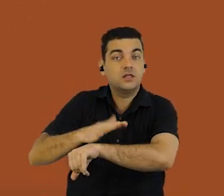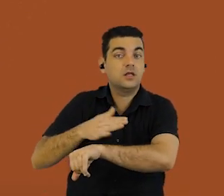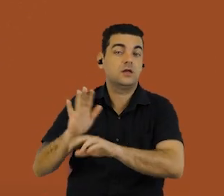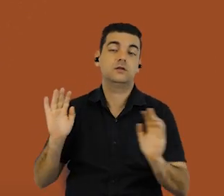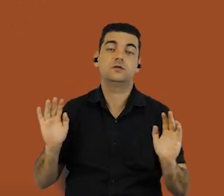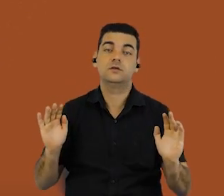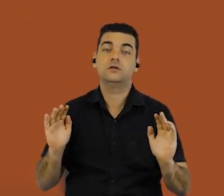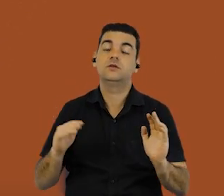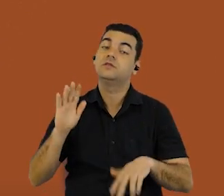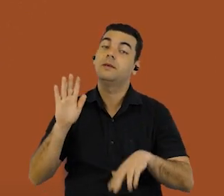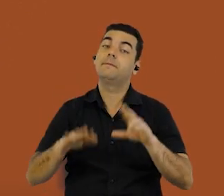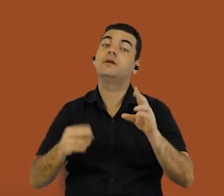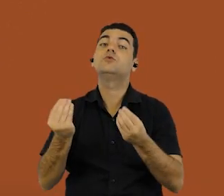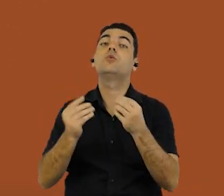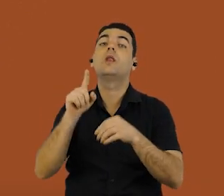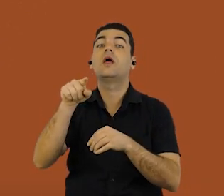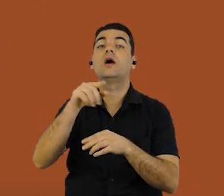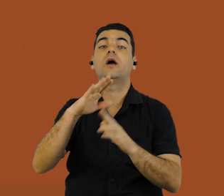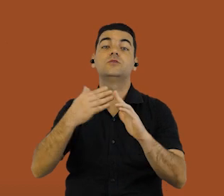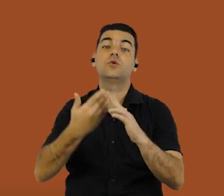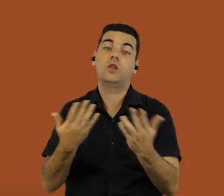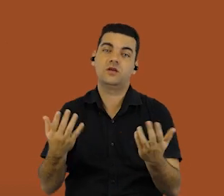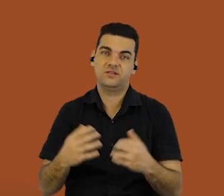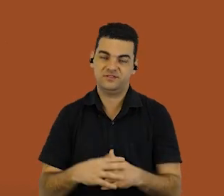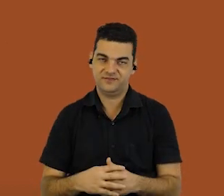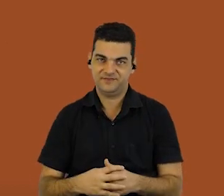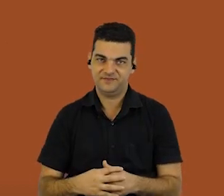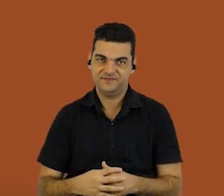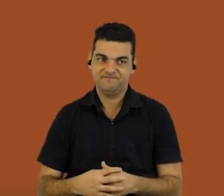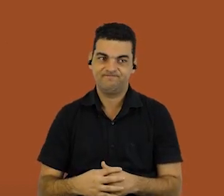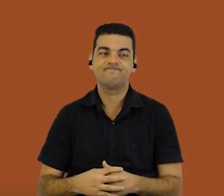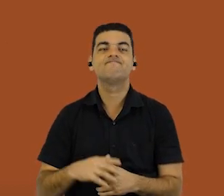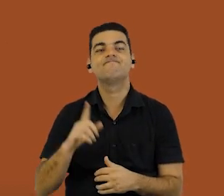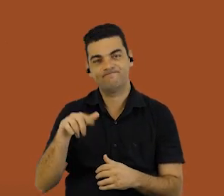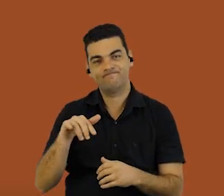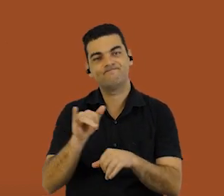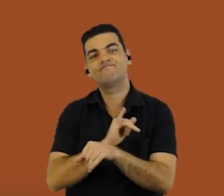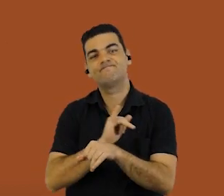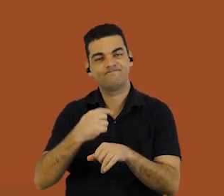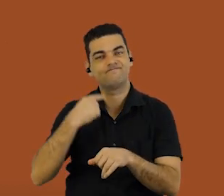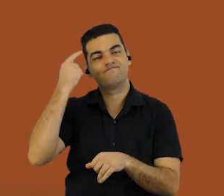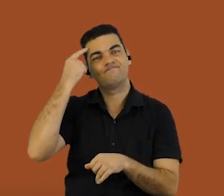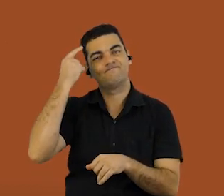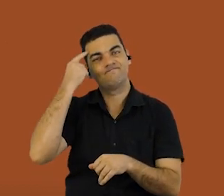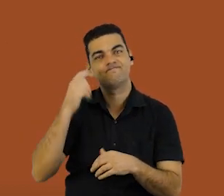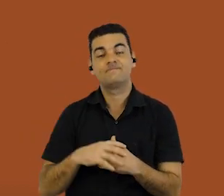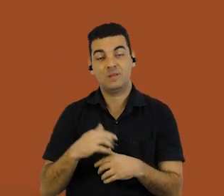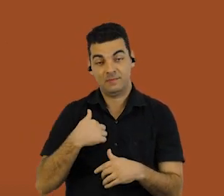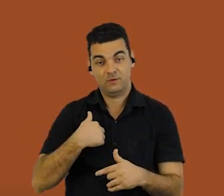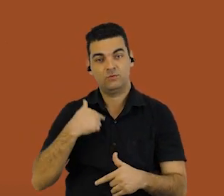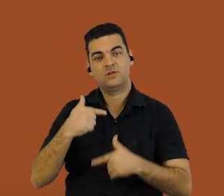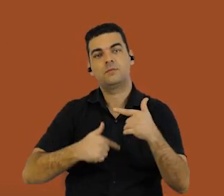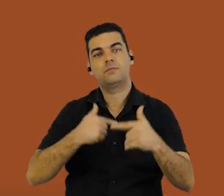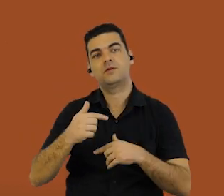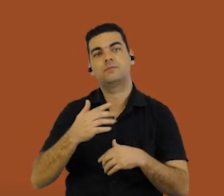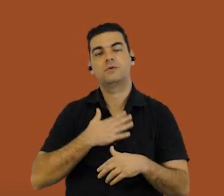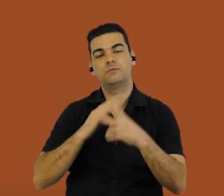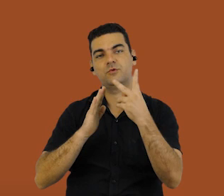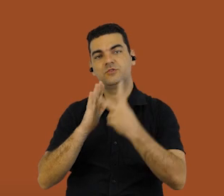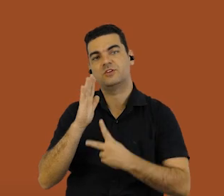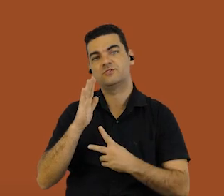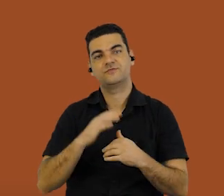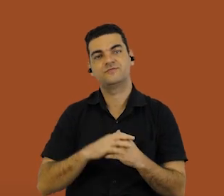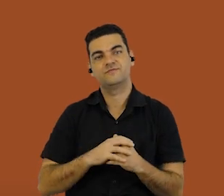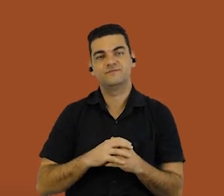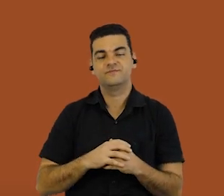pouco da disponibilidade que a escola tem. Então, é nesse sentido que no meu trabalho, né, na minha